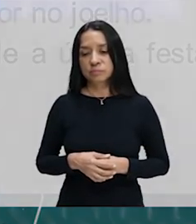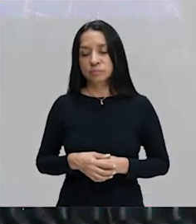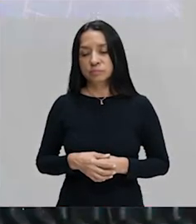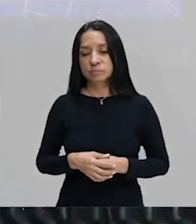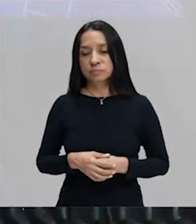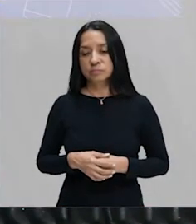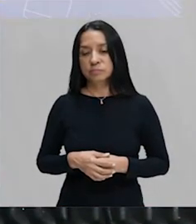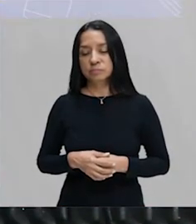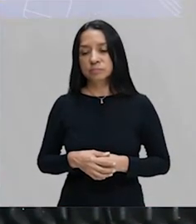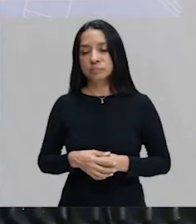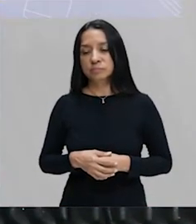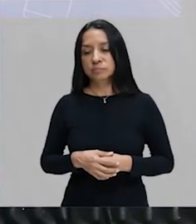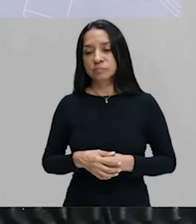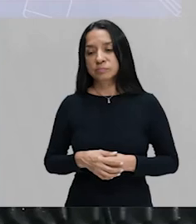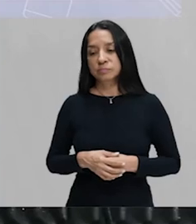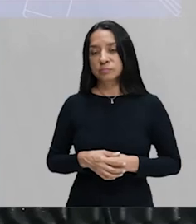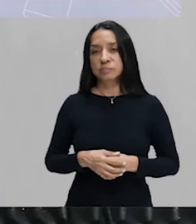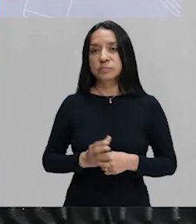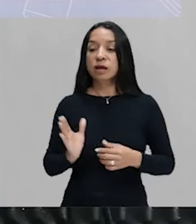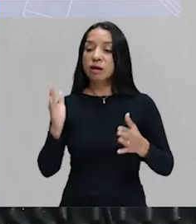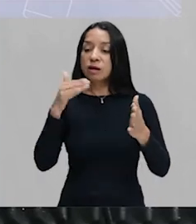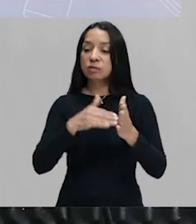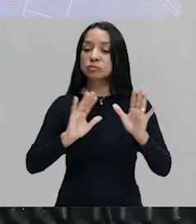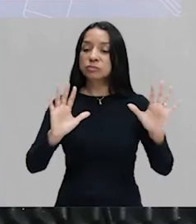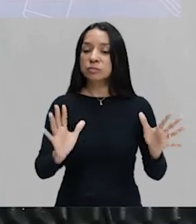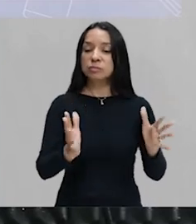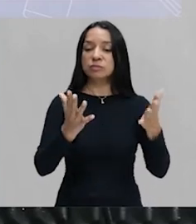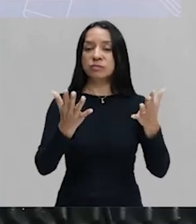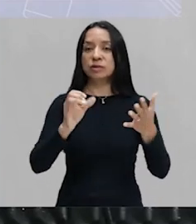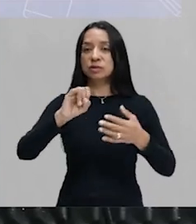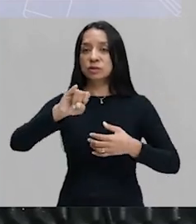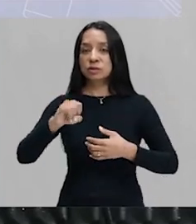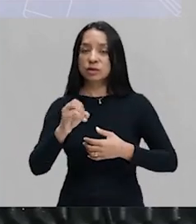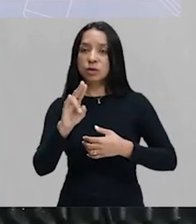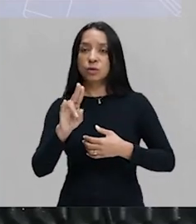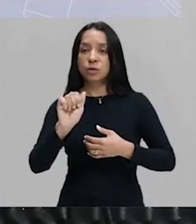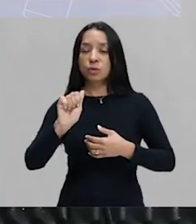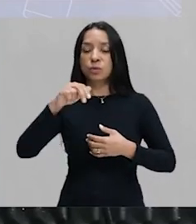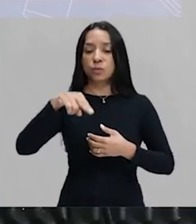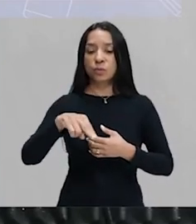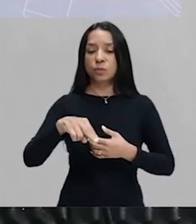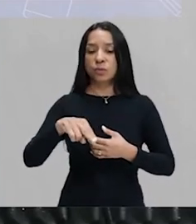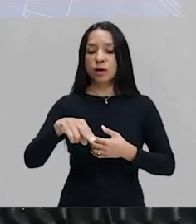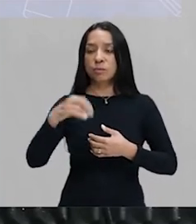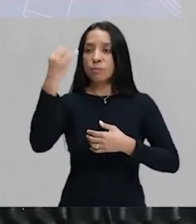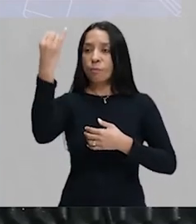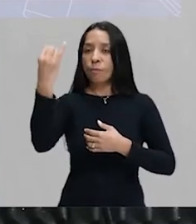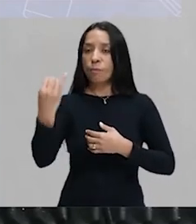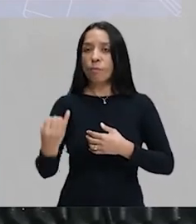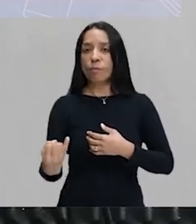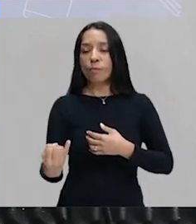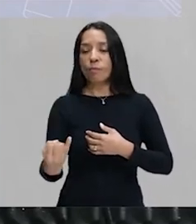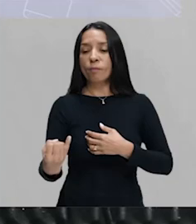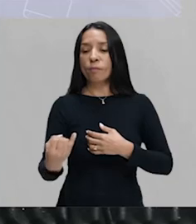delgado, né? Então, desde a última festa, Juan está mais magro. Aqui eu tenho